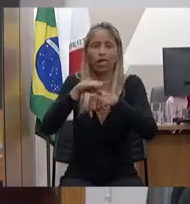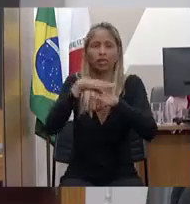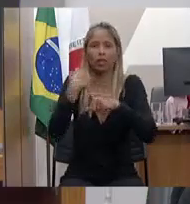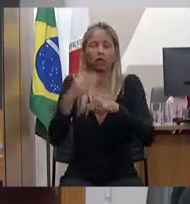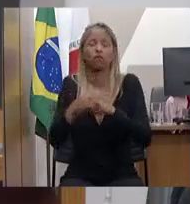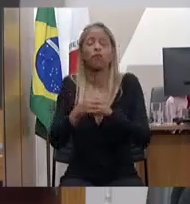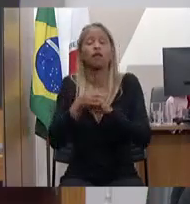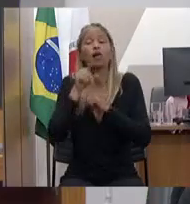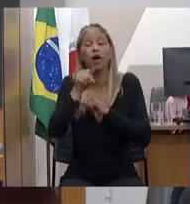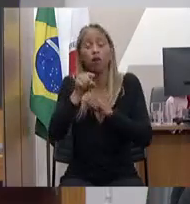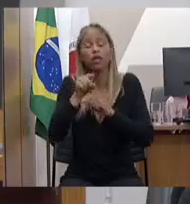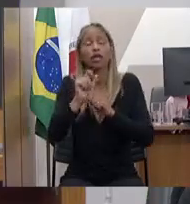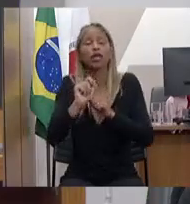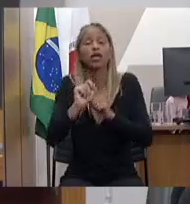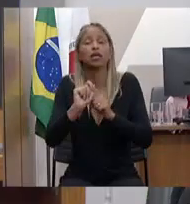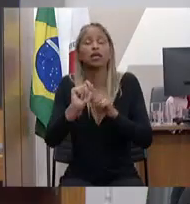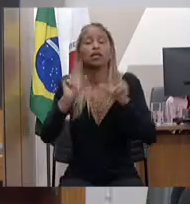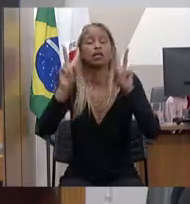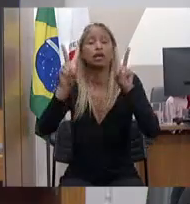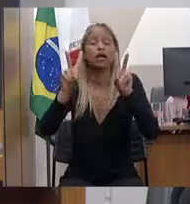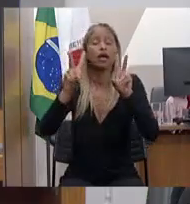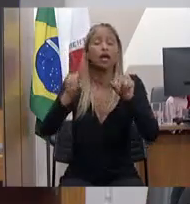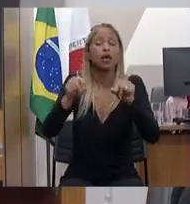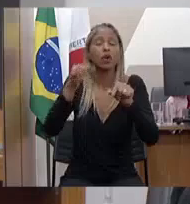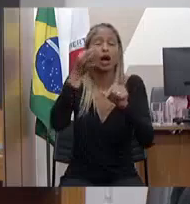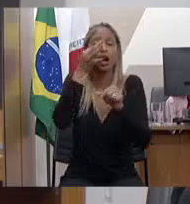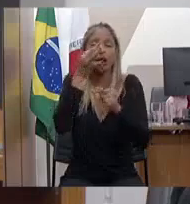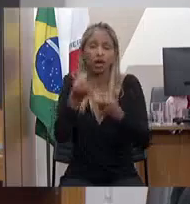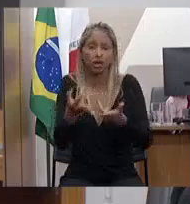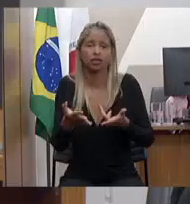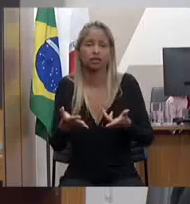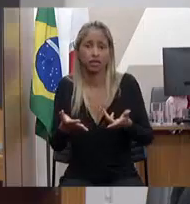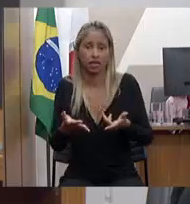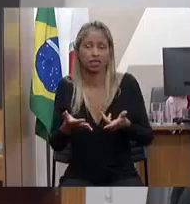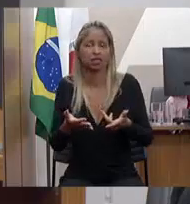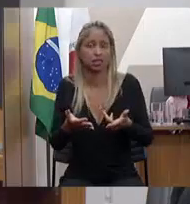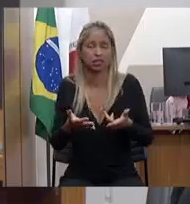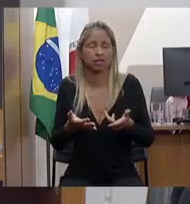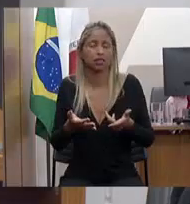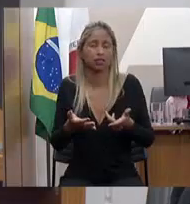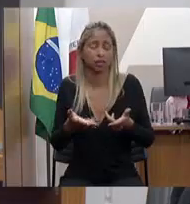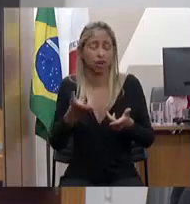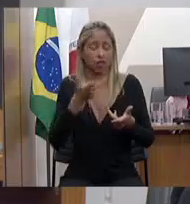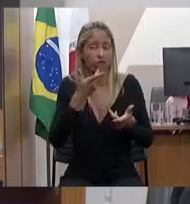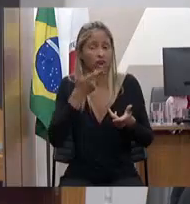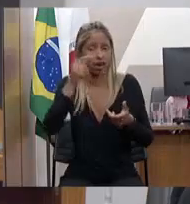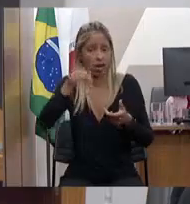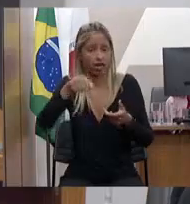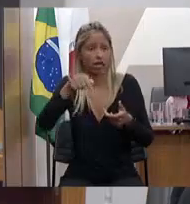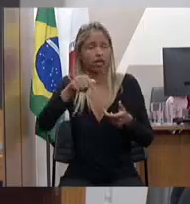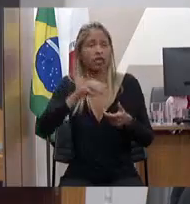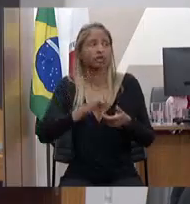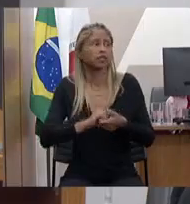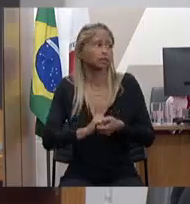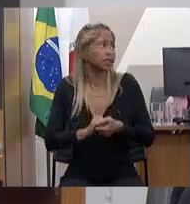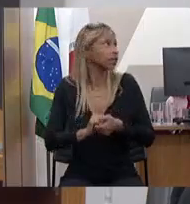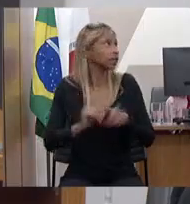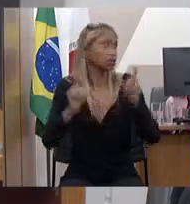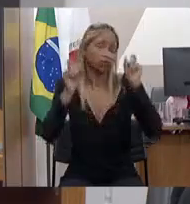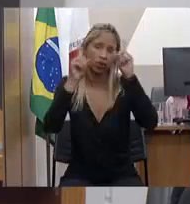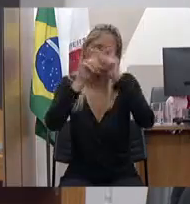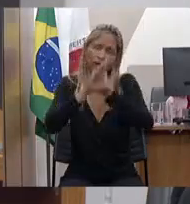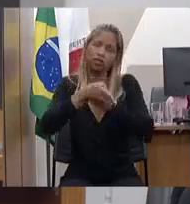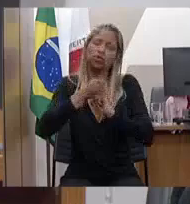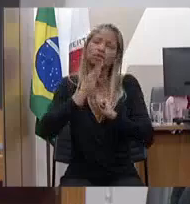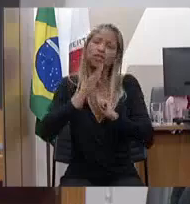uma coisa que que chama-se muita atenção é e foi falado aqui né a dificuldade de reconhecimento